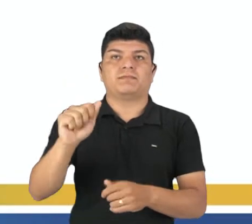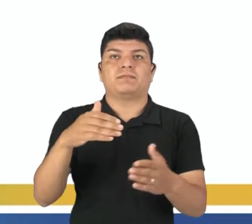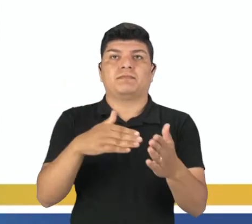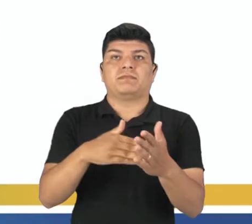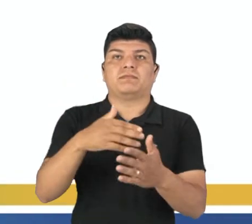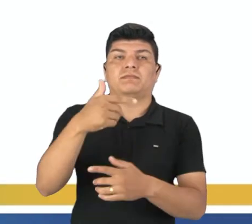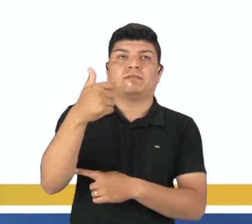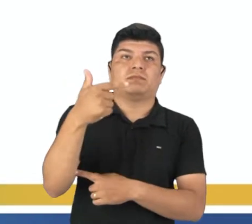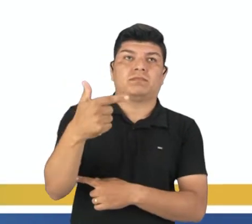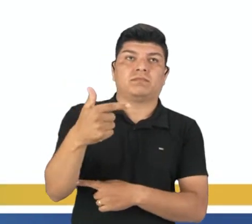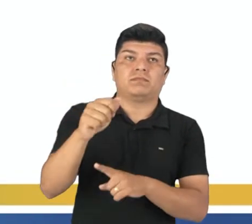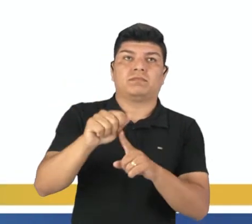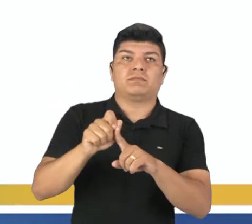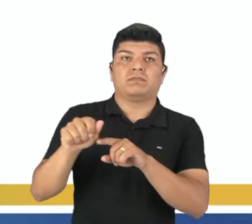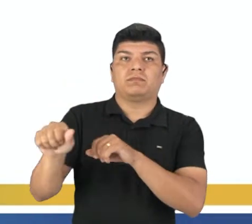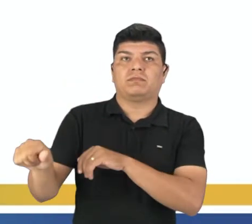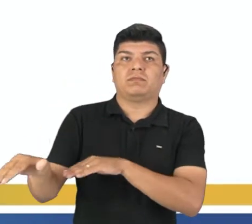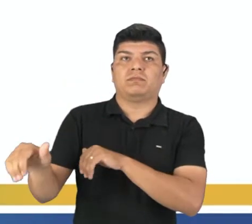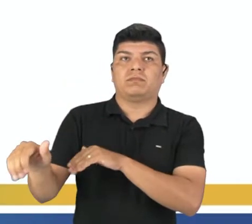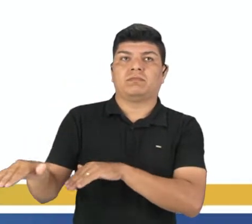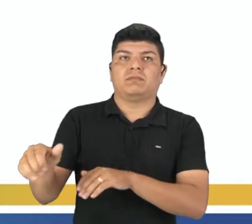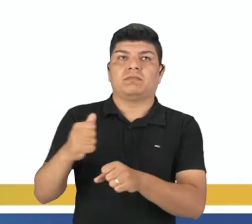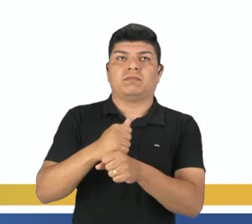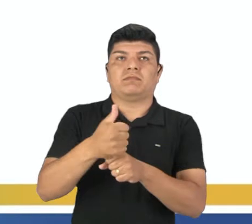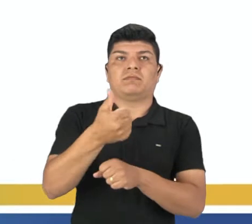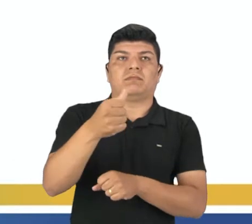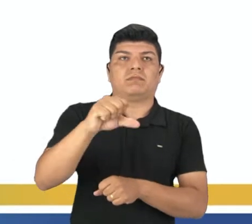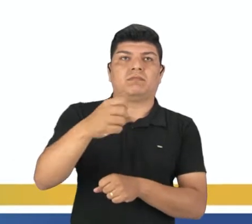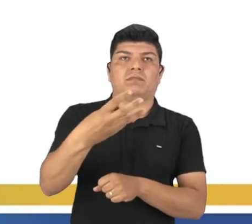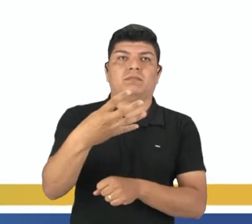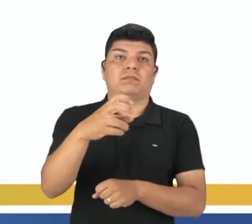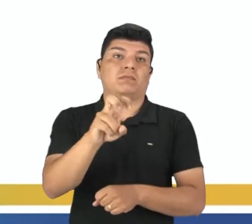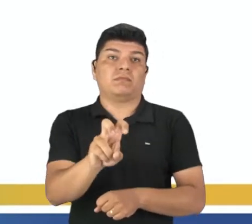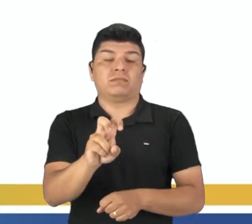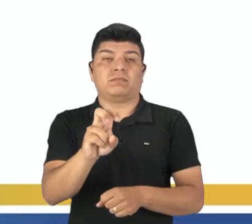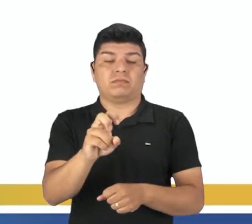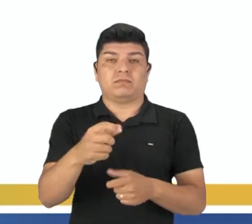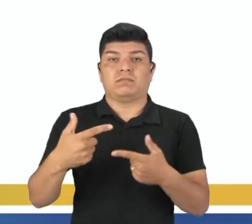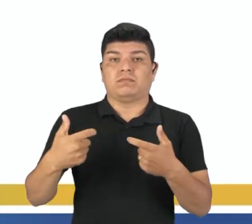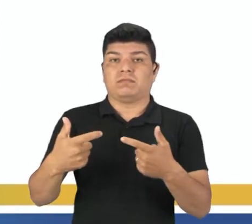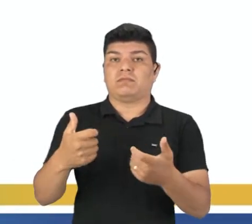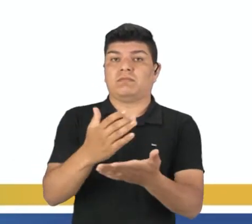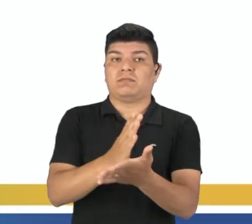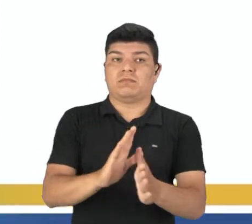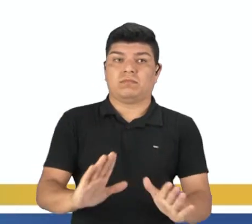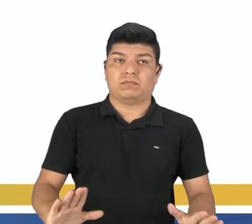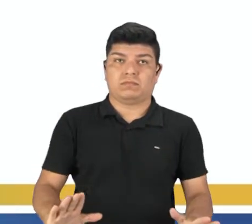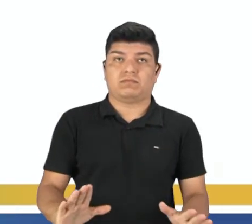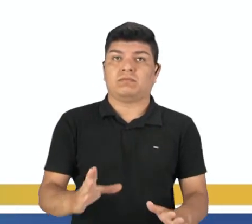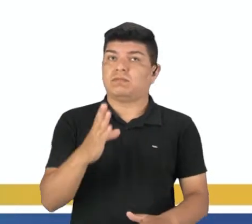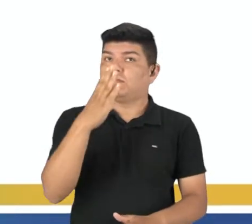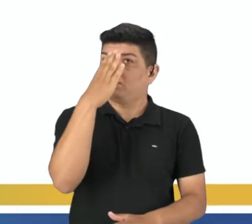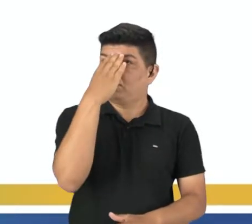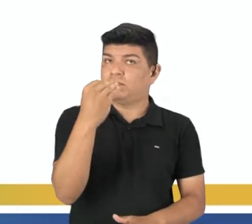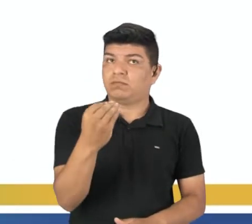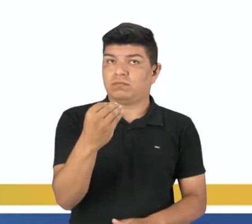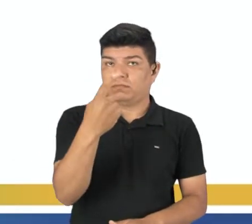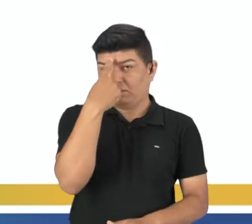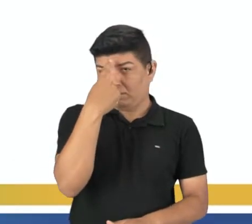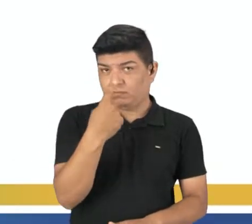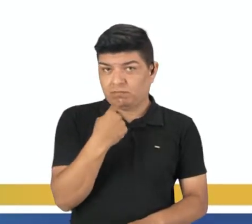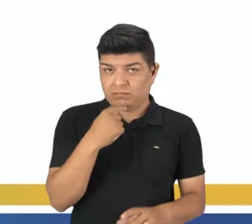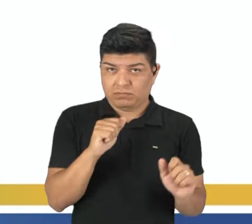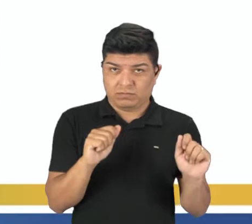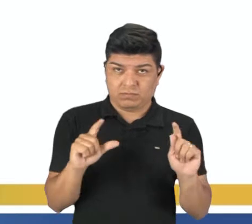setembro de 1945, que foi quando oficialmente a guerra teve fim. E aí tem uma foto do dia 1º